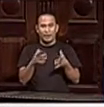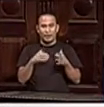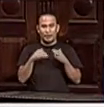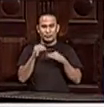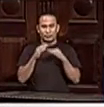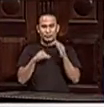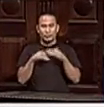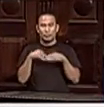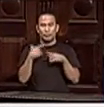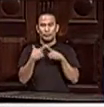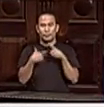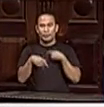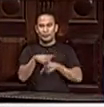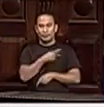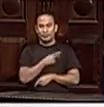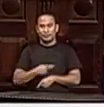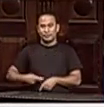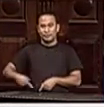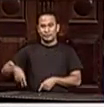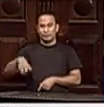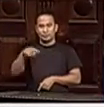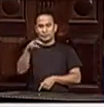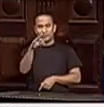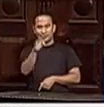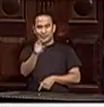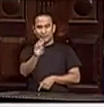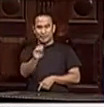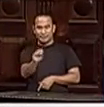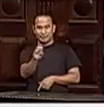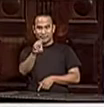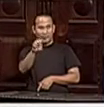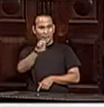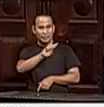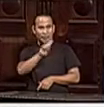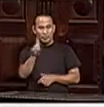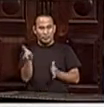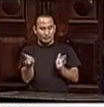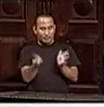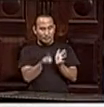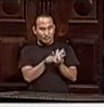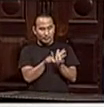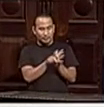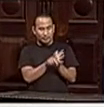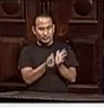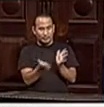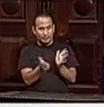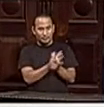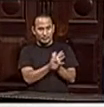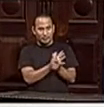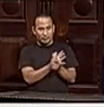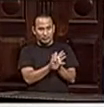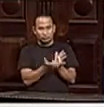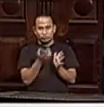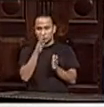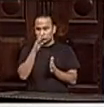Gilmar Mendes, presidente do TSE, não vai colocar em pauta o julgamento